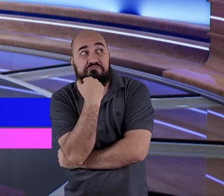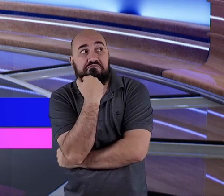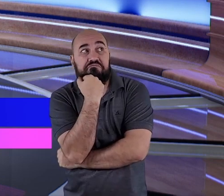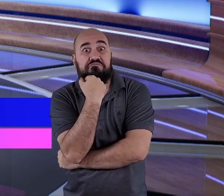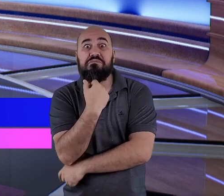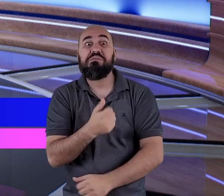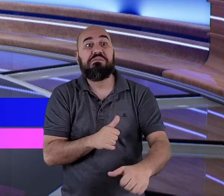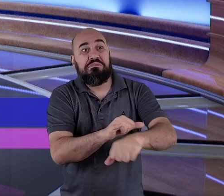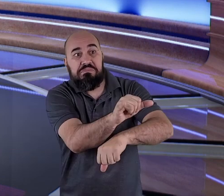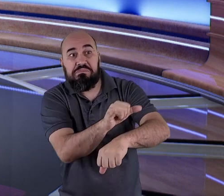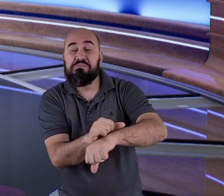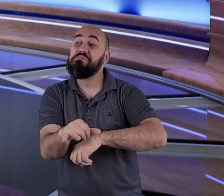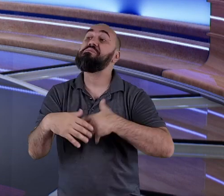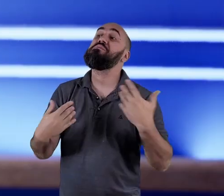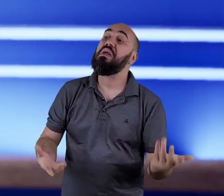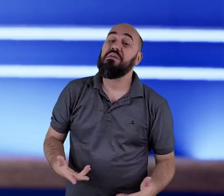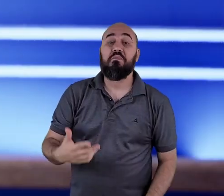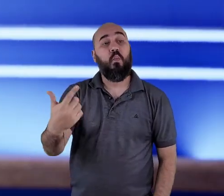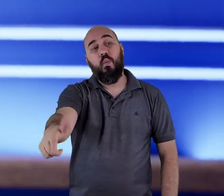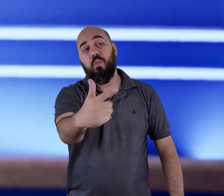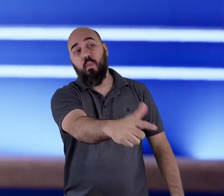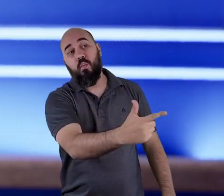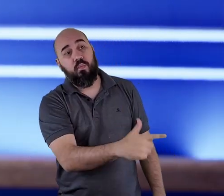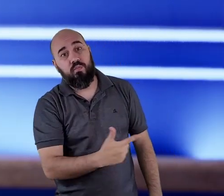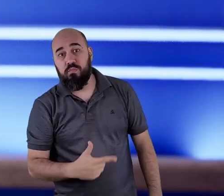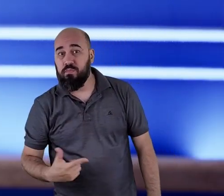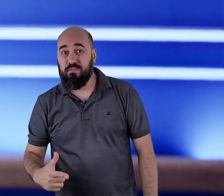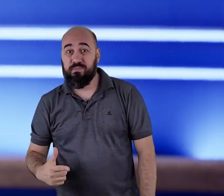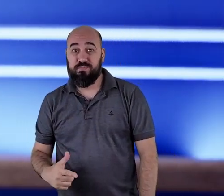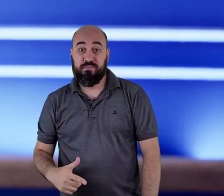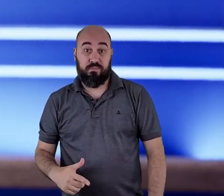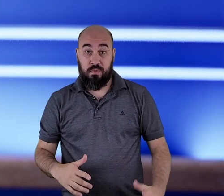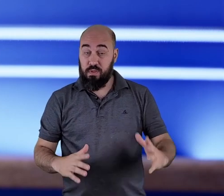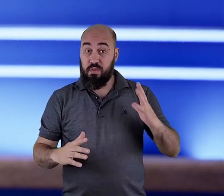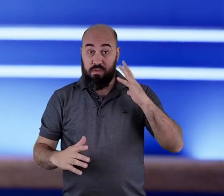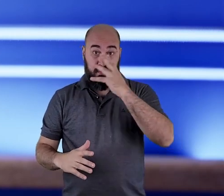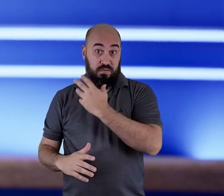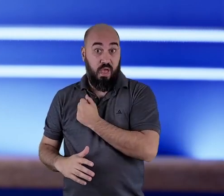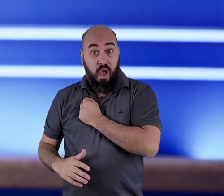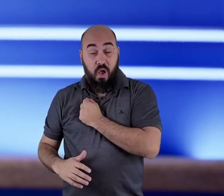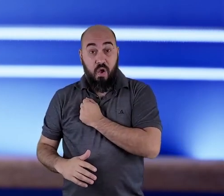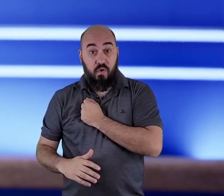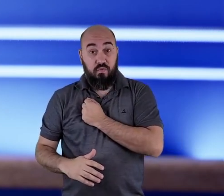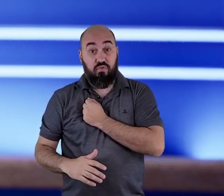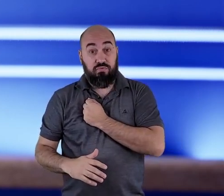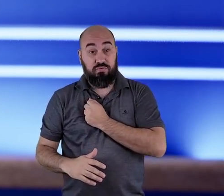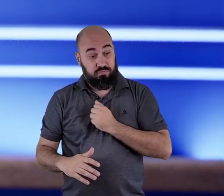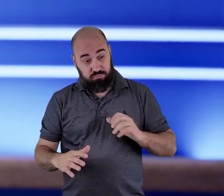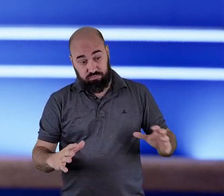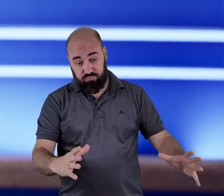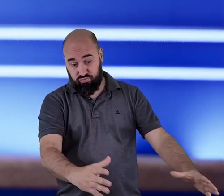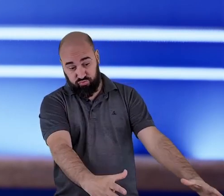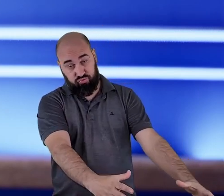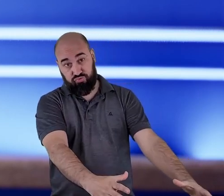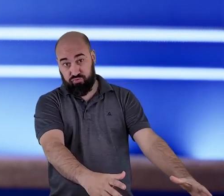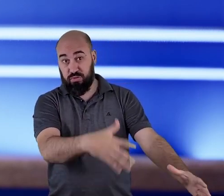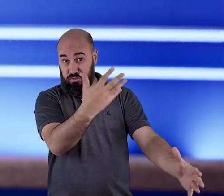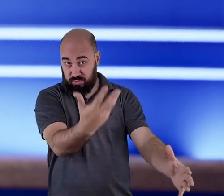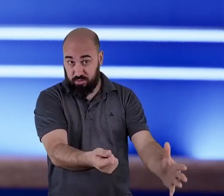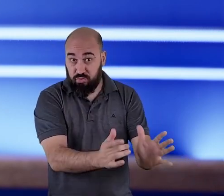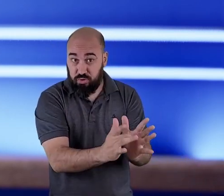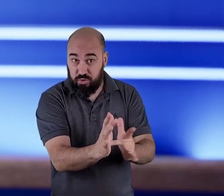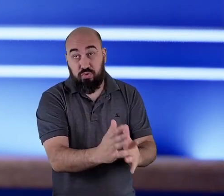enganar. Os salvos estarão no céu julgando com Cristo.